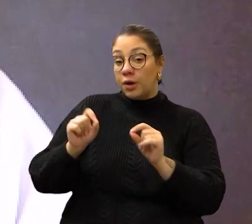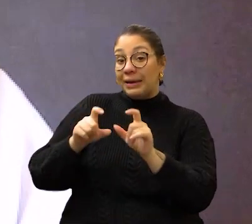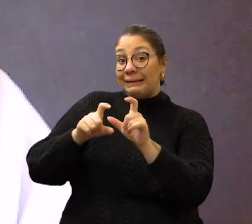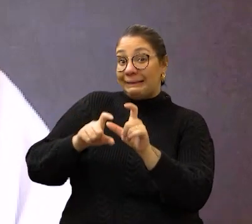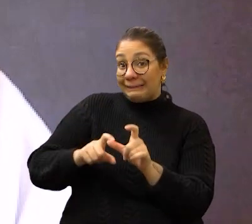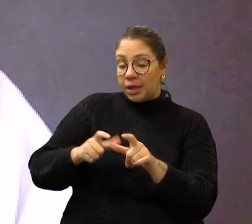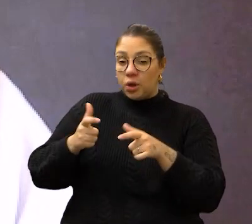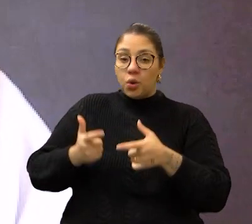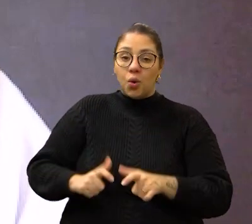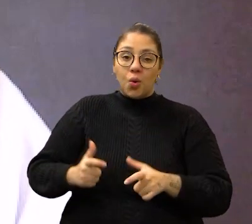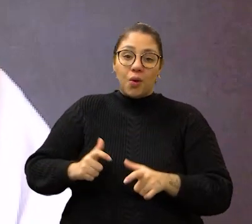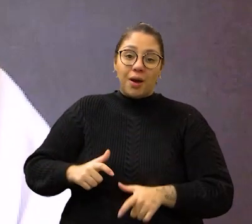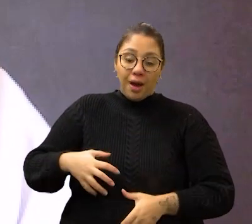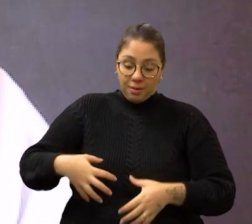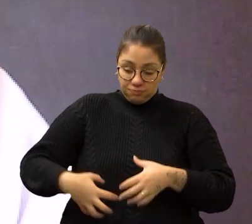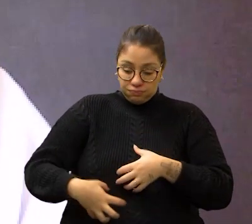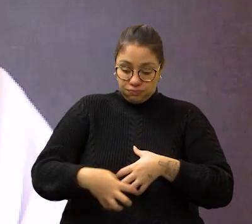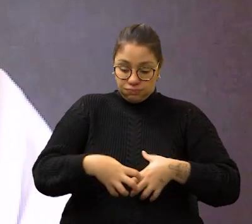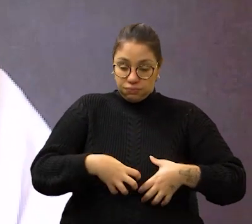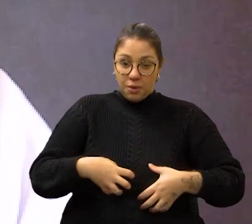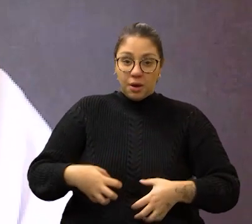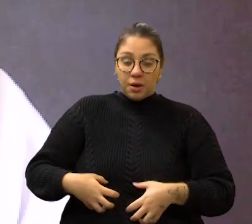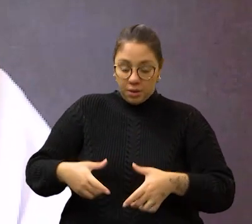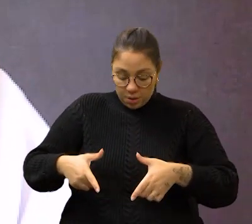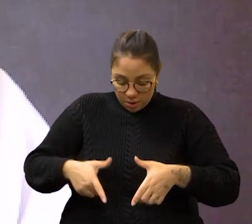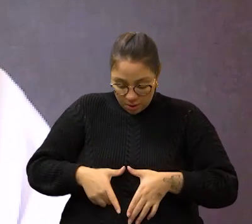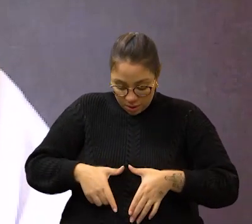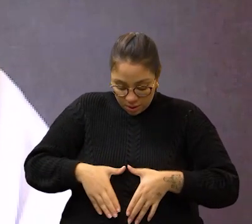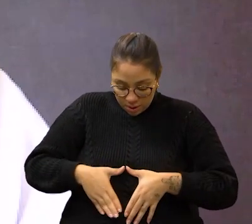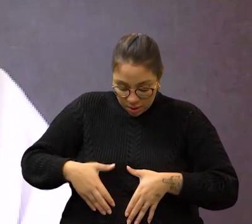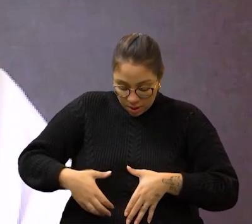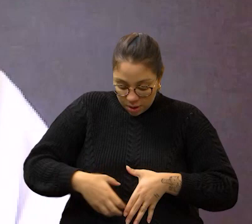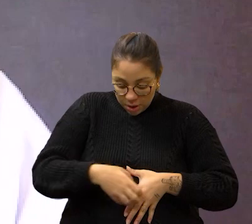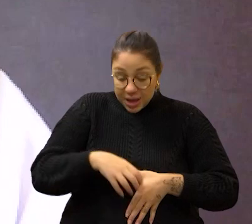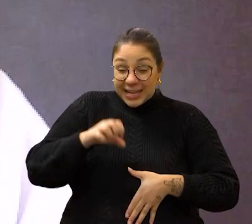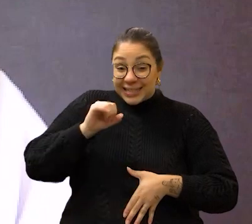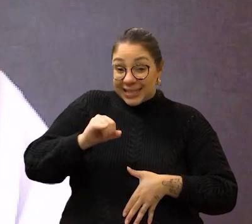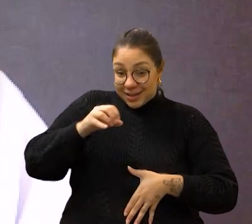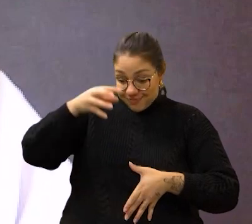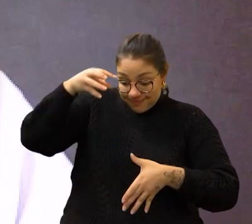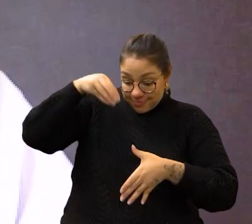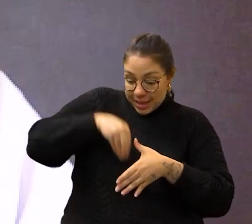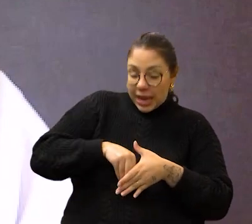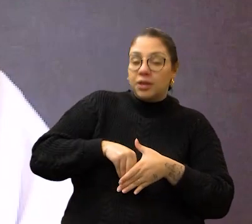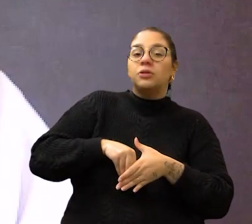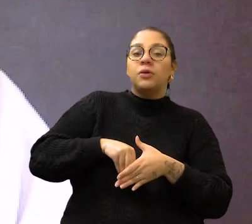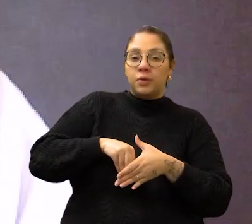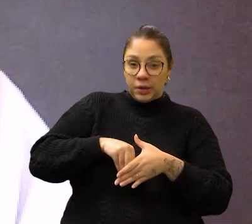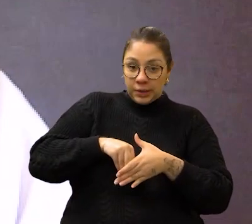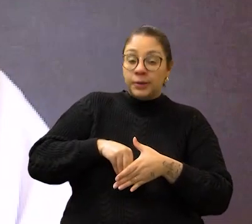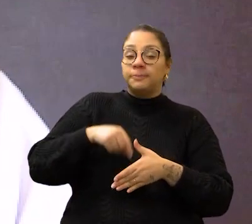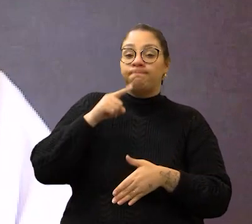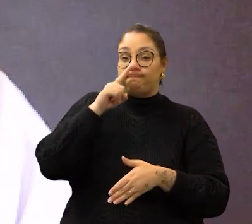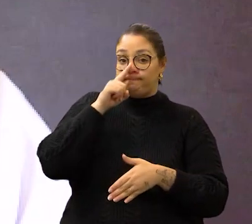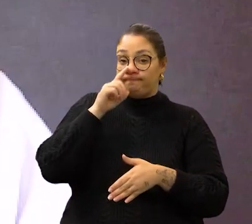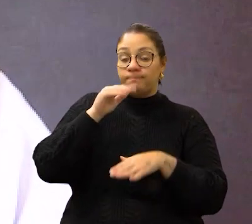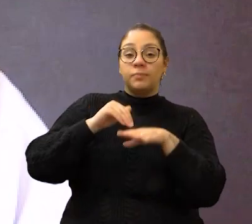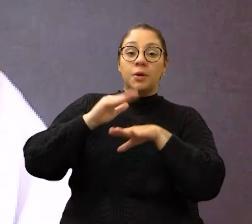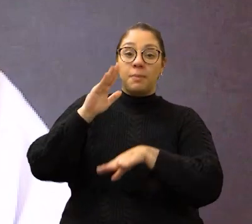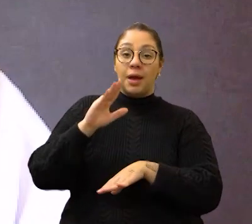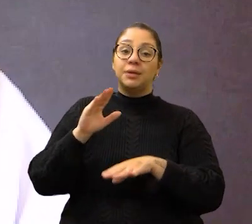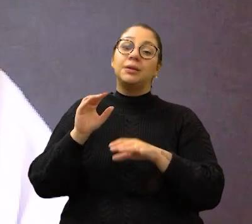da localização do mioma. Então, quando os miomas eles estão dentro da cavidade uterina, eles têm um risco aumentado para